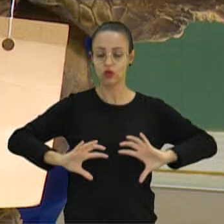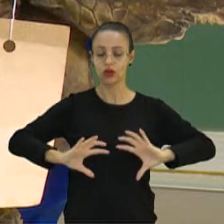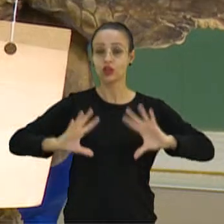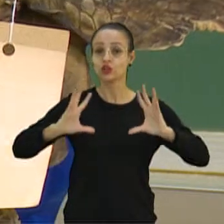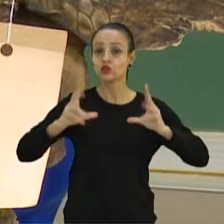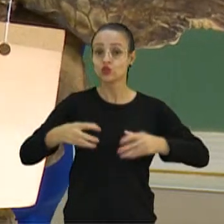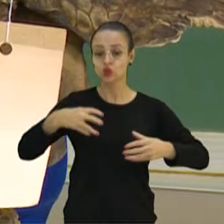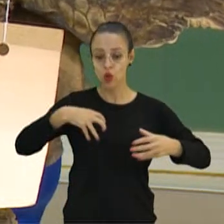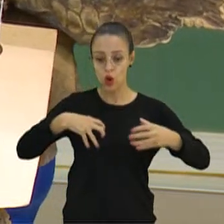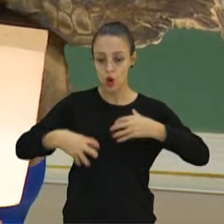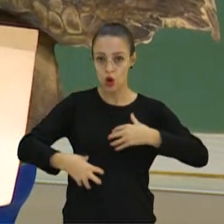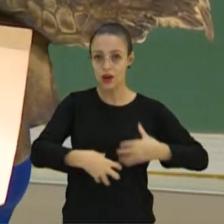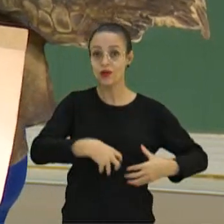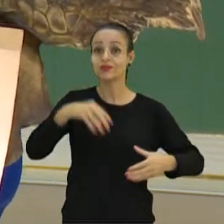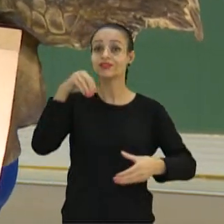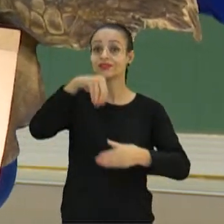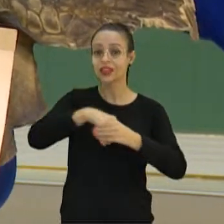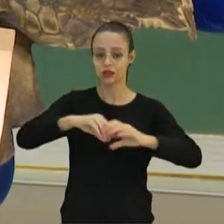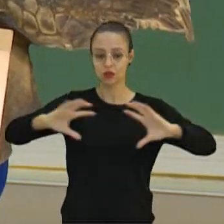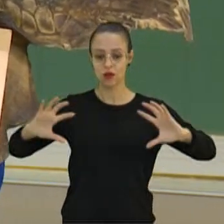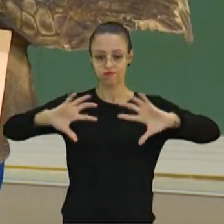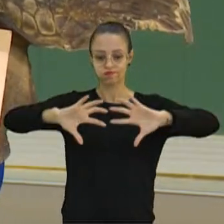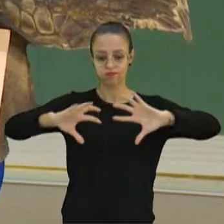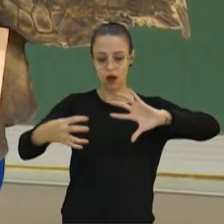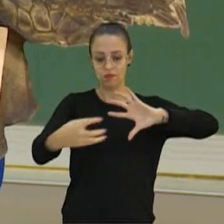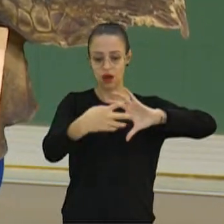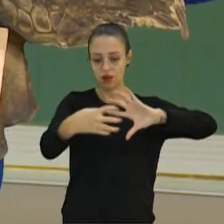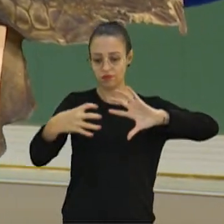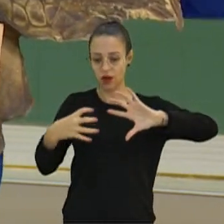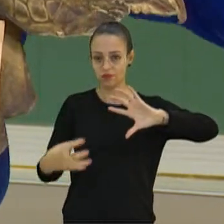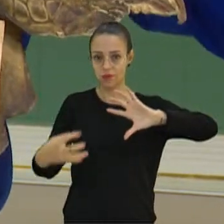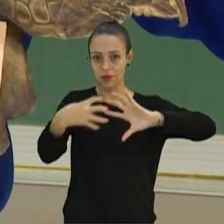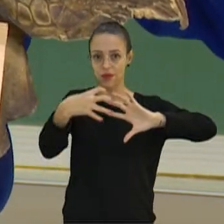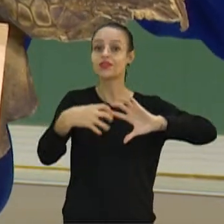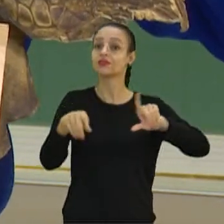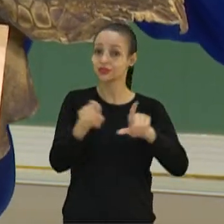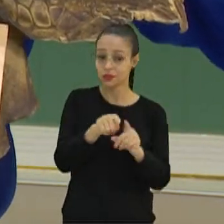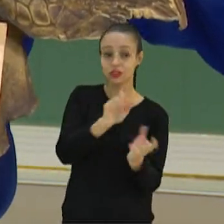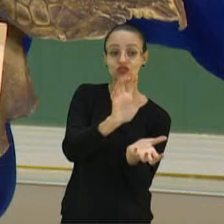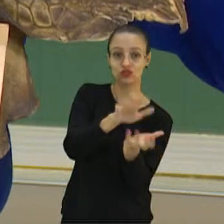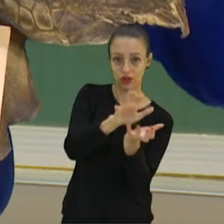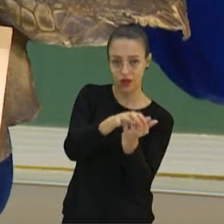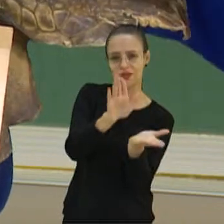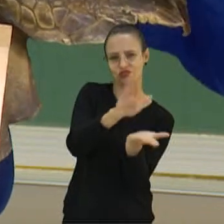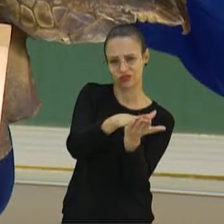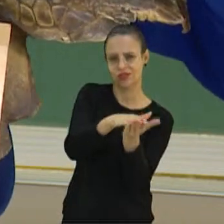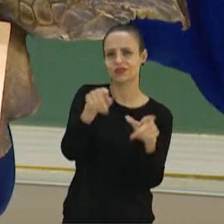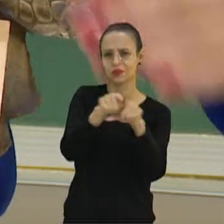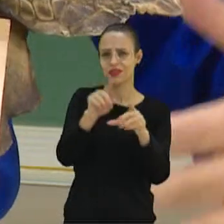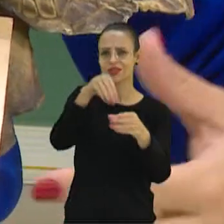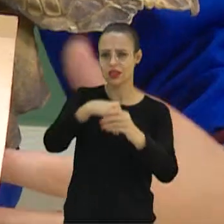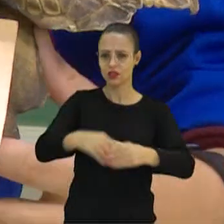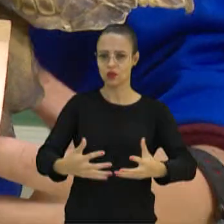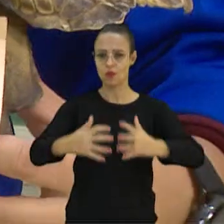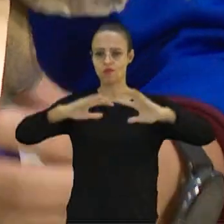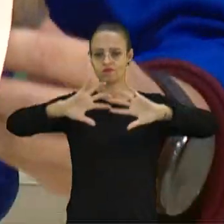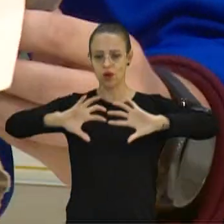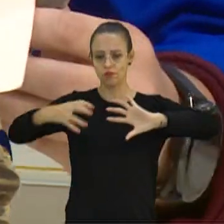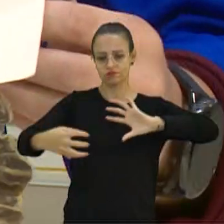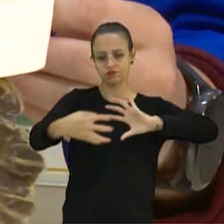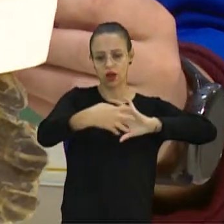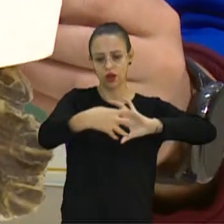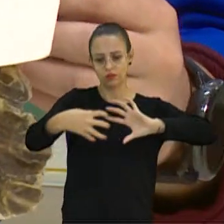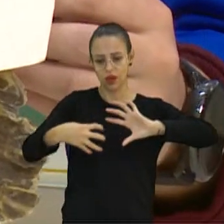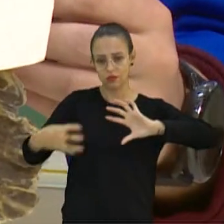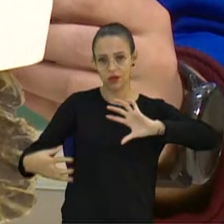desses animais vão estar aqui dentro, ou então até mesmo quando a gente fala do jacaré, dentro do corpo deles. Mas para vocês verem como é interessante,